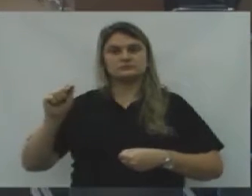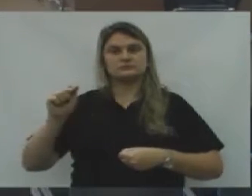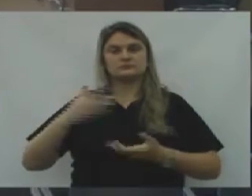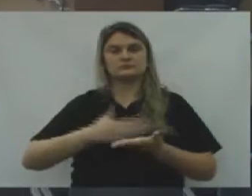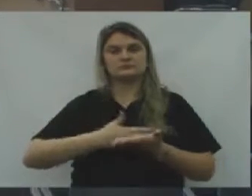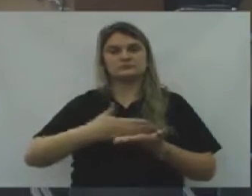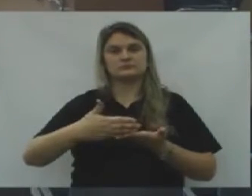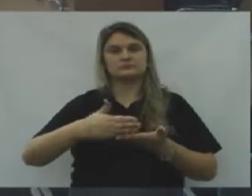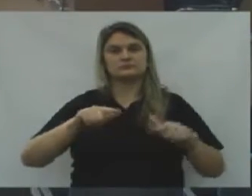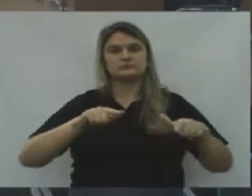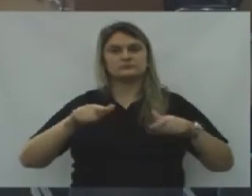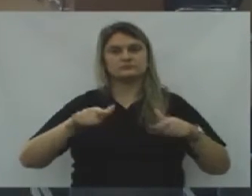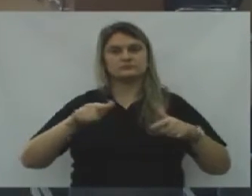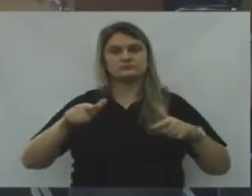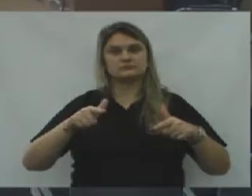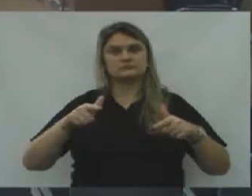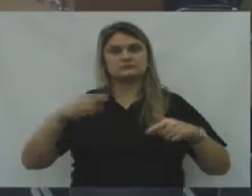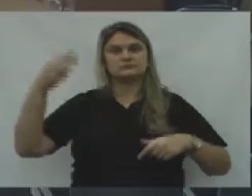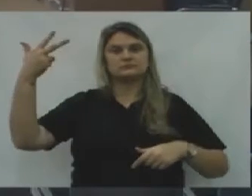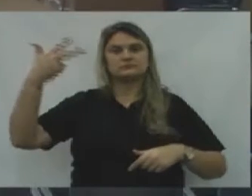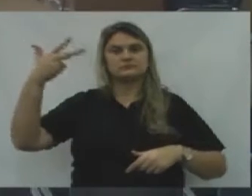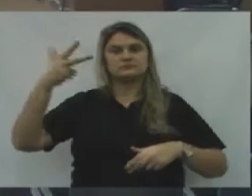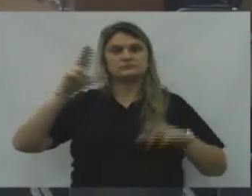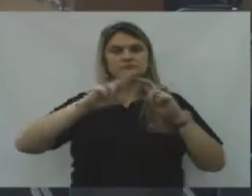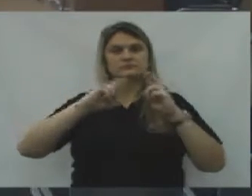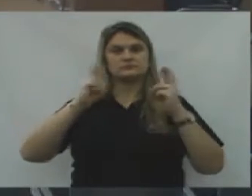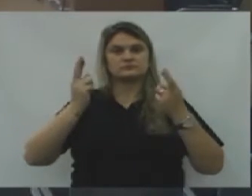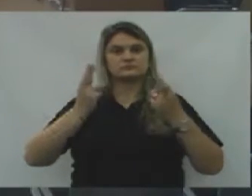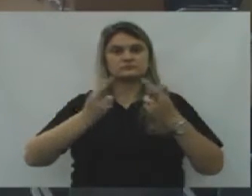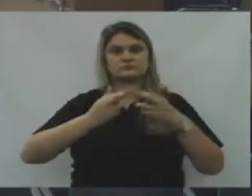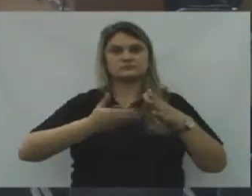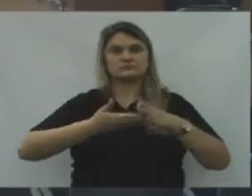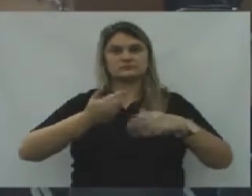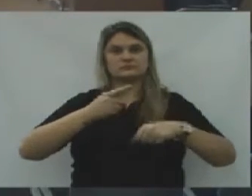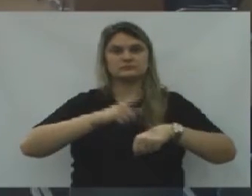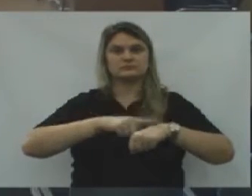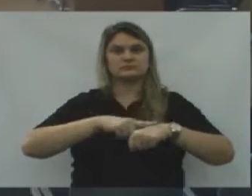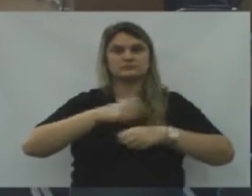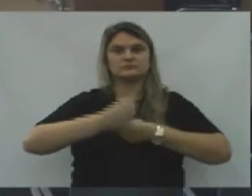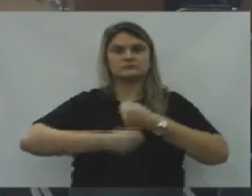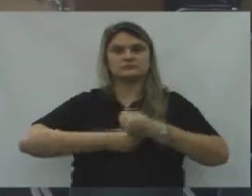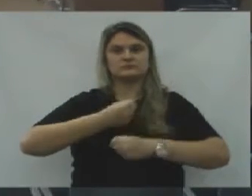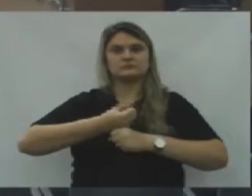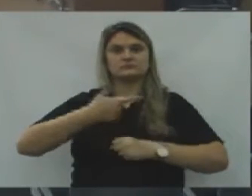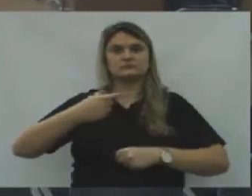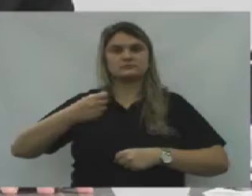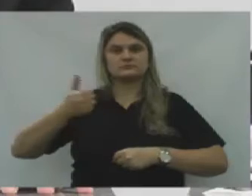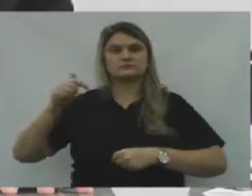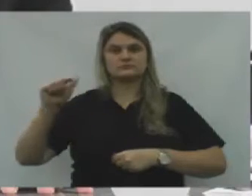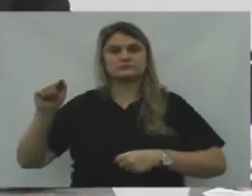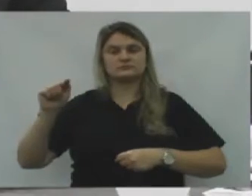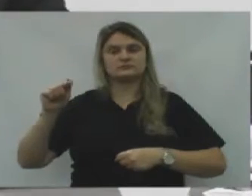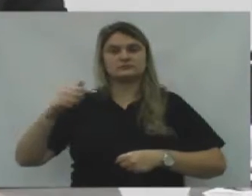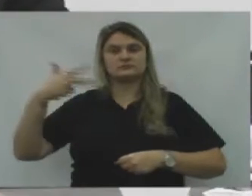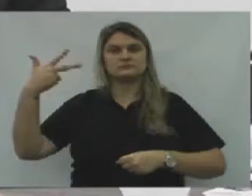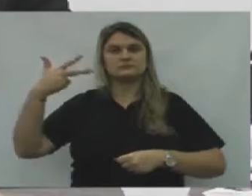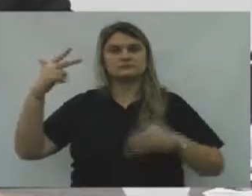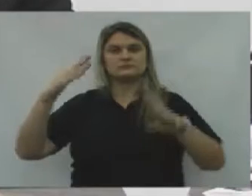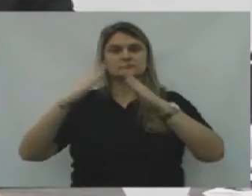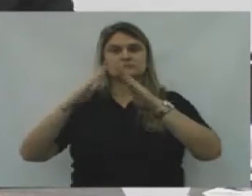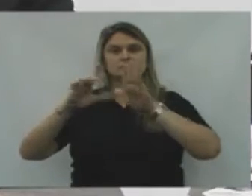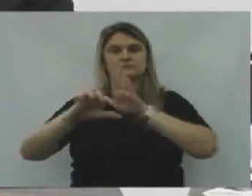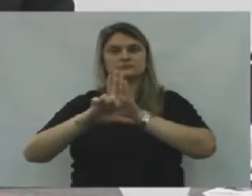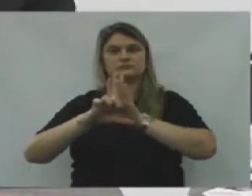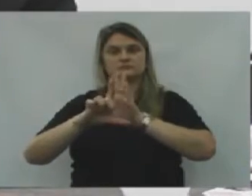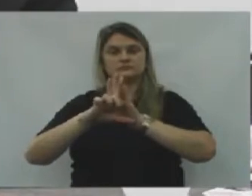Declaro abertos os trabalhos da terceira reunião extraordinária do exercício de 2017, da 33ª